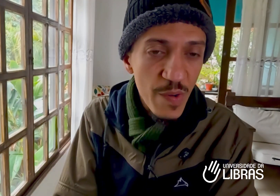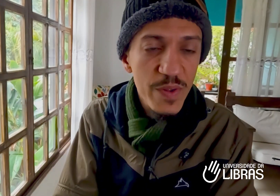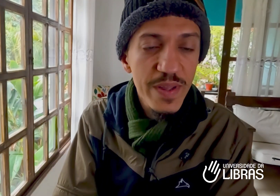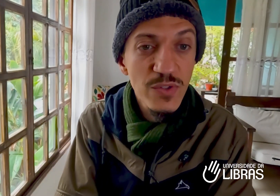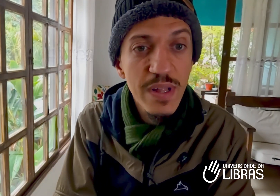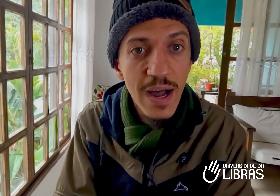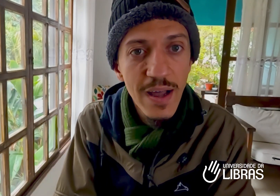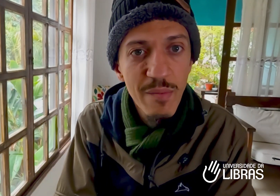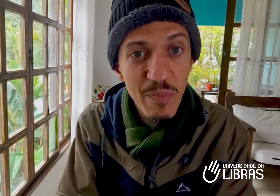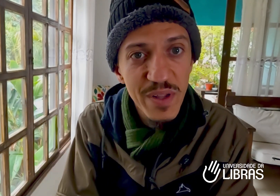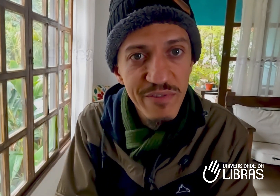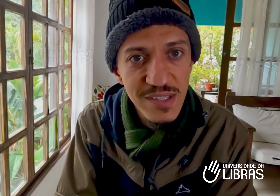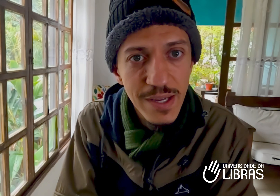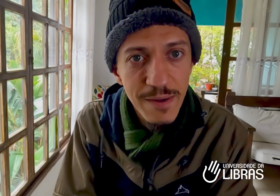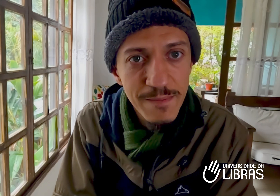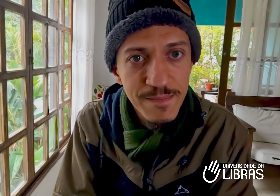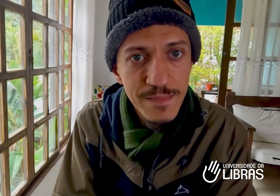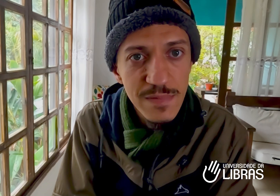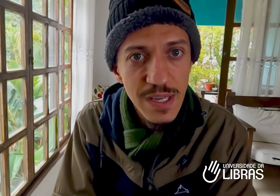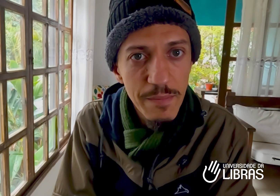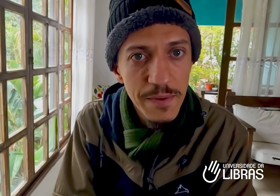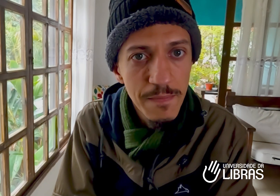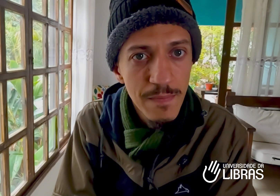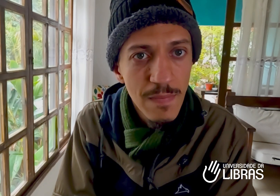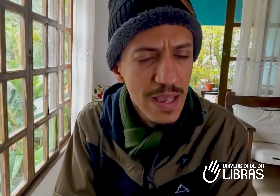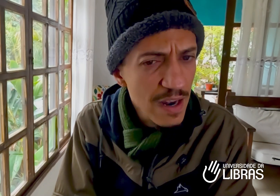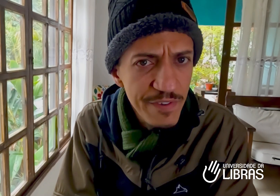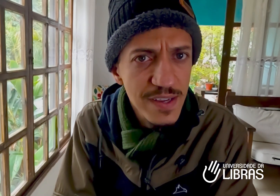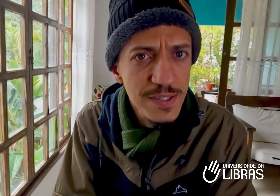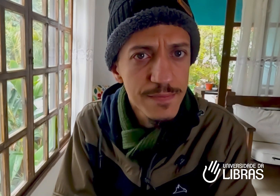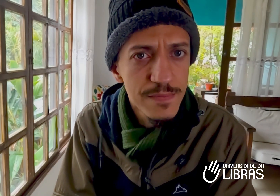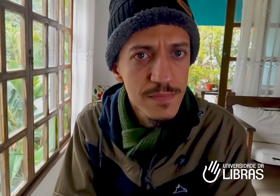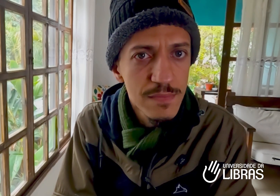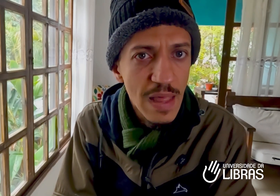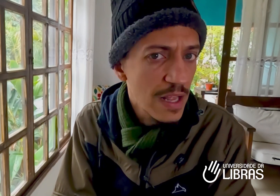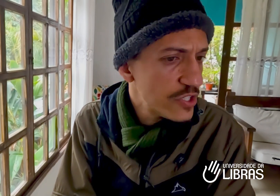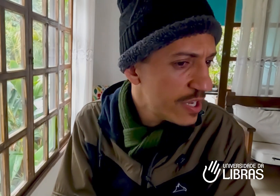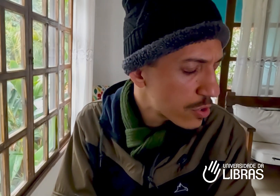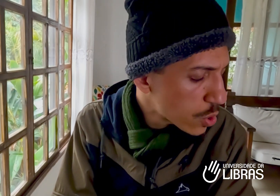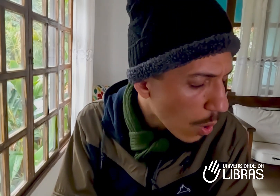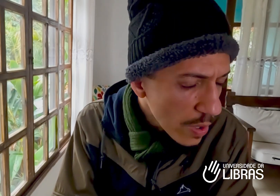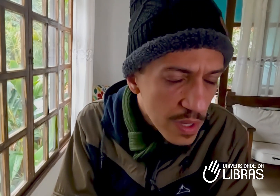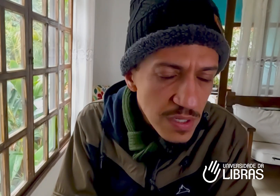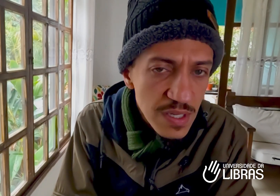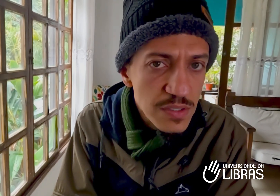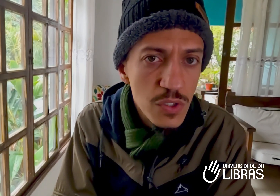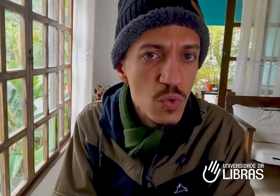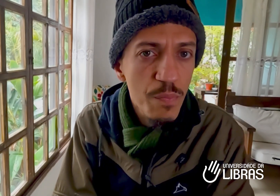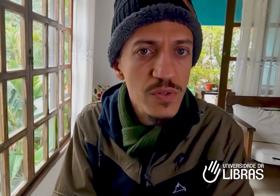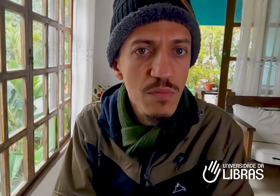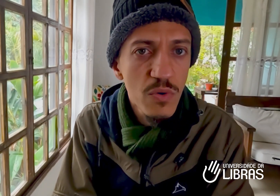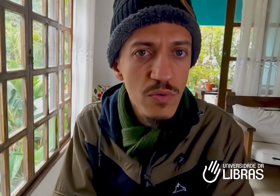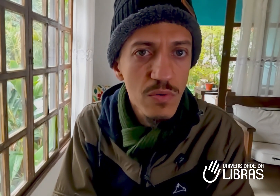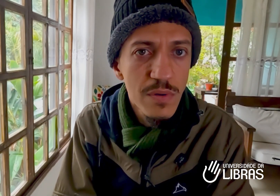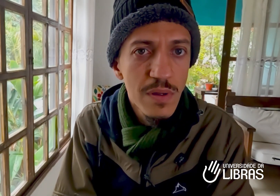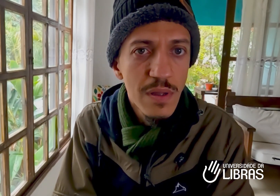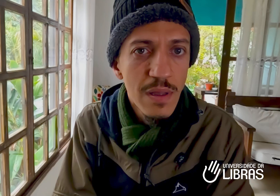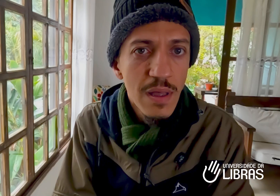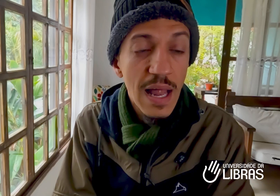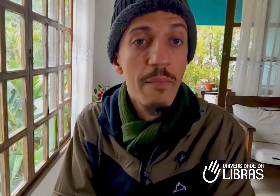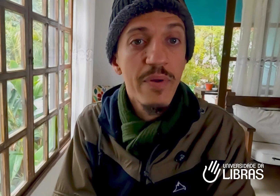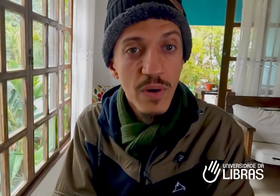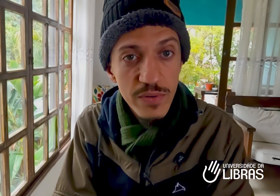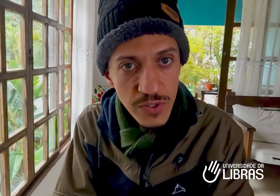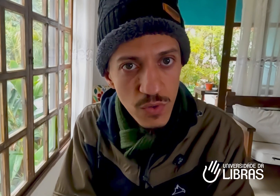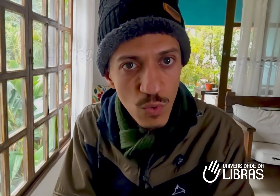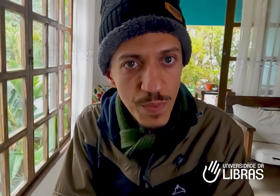cedo para poder estudar, para poder fazer, sabe? E ela fez. Ela tinha todas as desculpas do mundo.